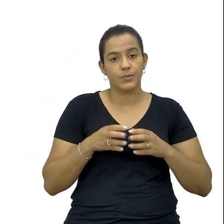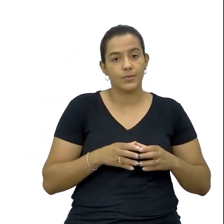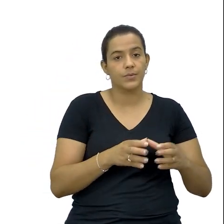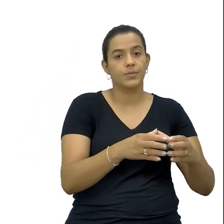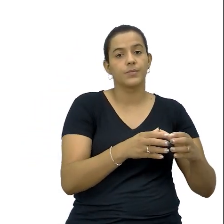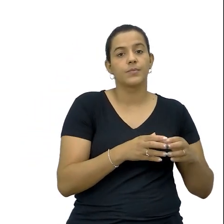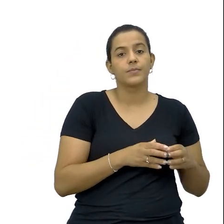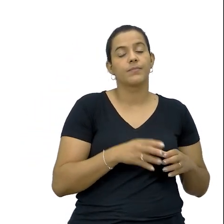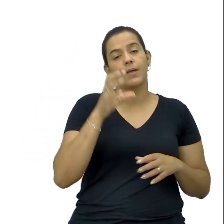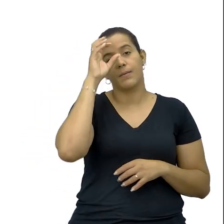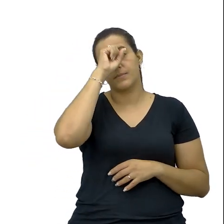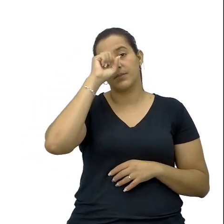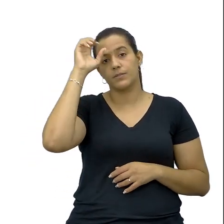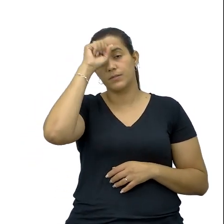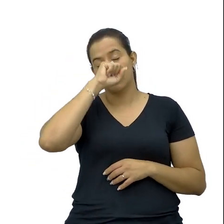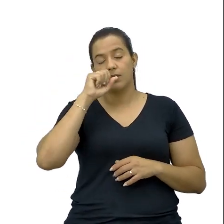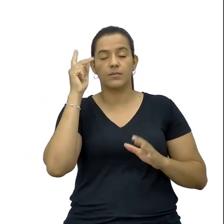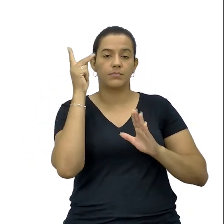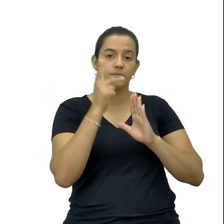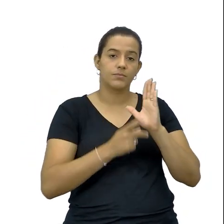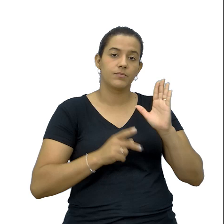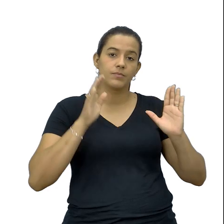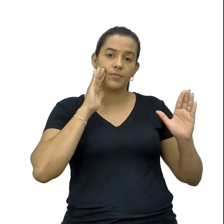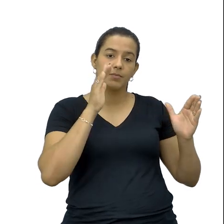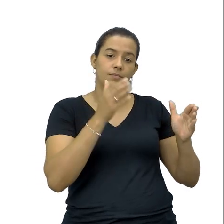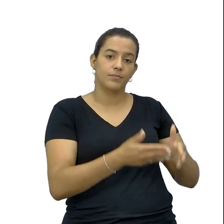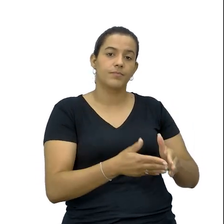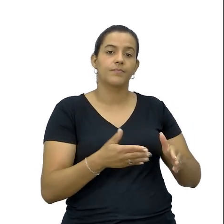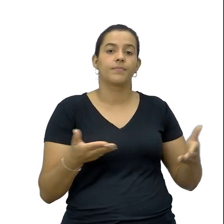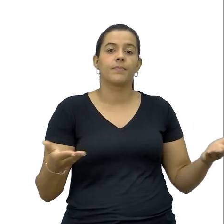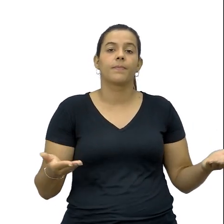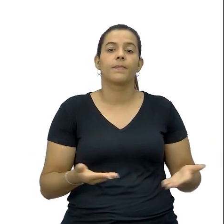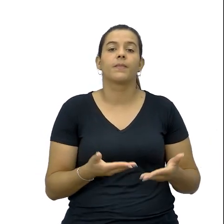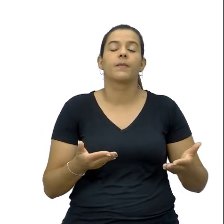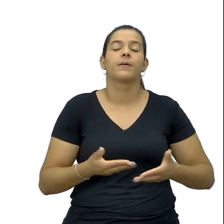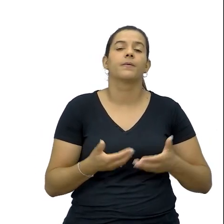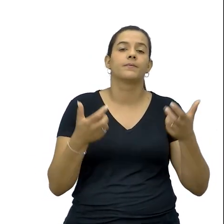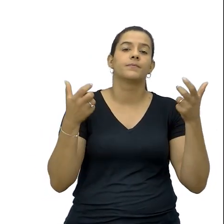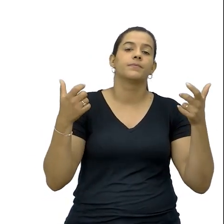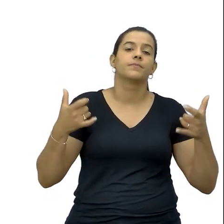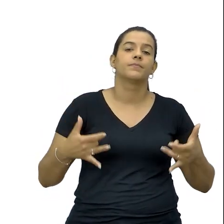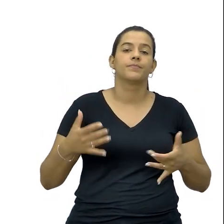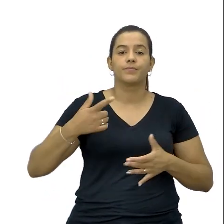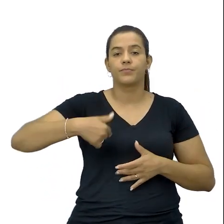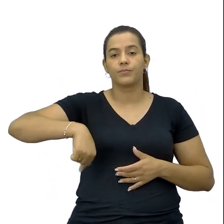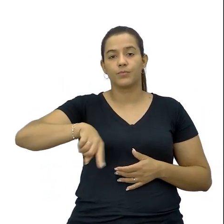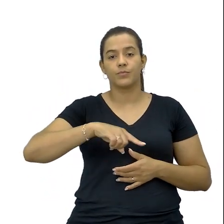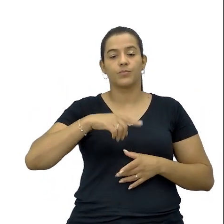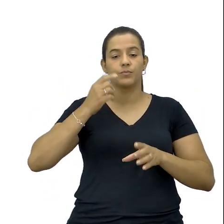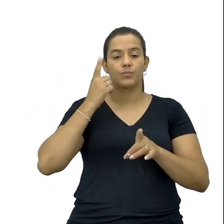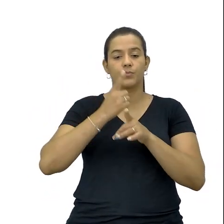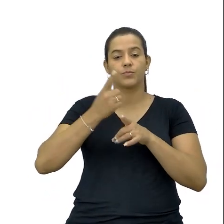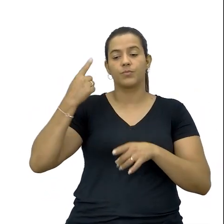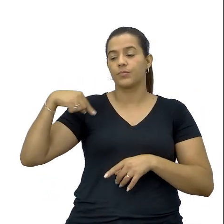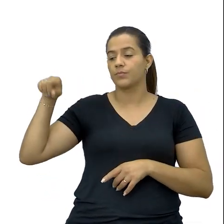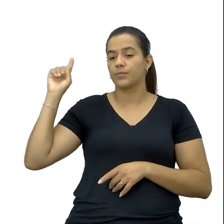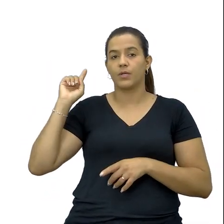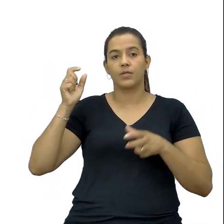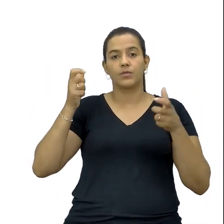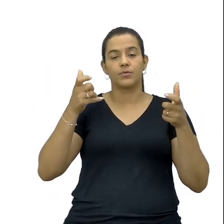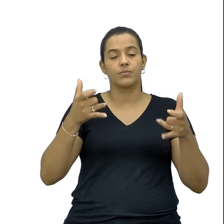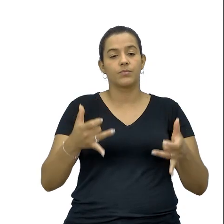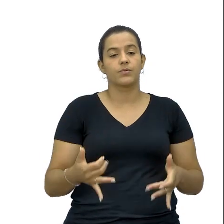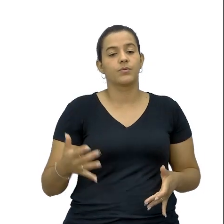a aprendizagem baseada em projetos, que agora a gente retomou um pouquinho, né? No nosso último encontro, nós retomamos um